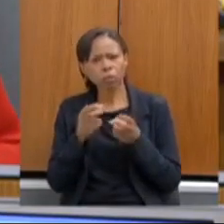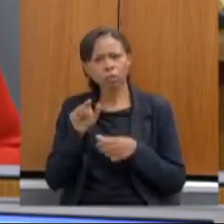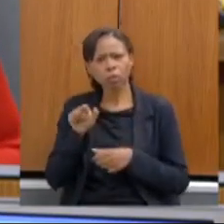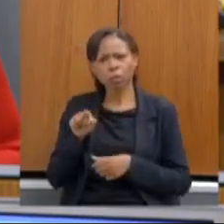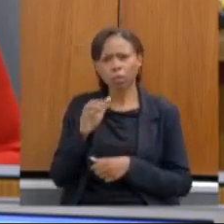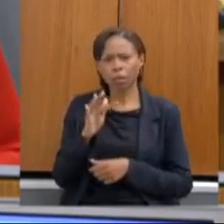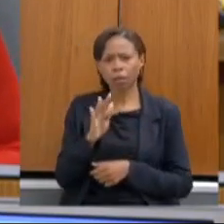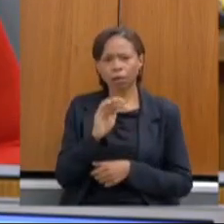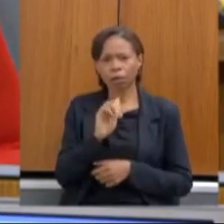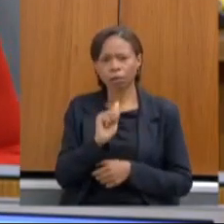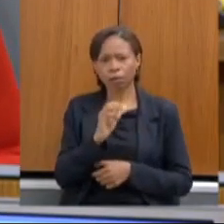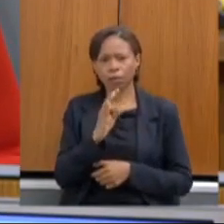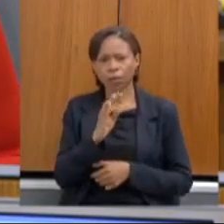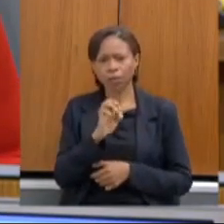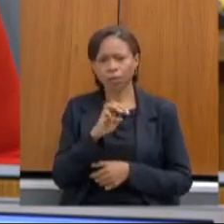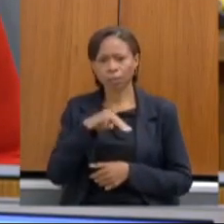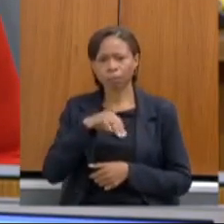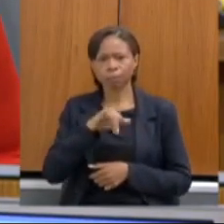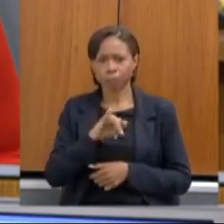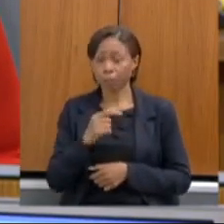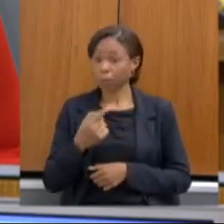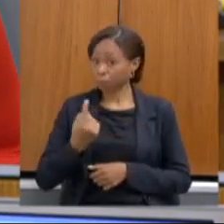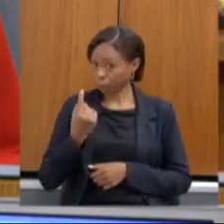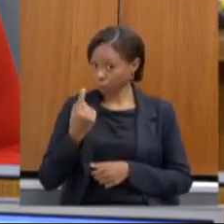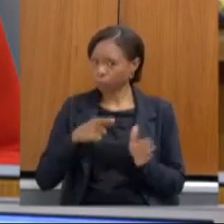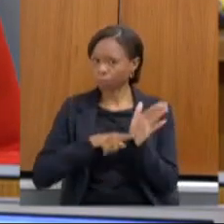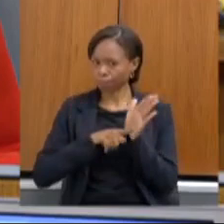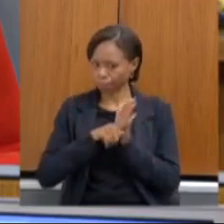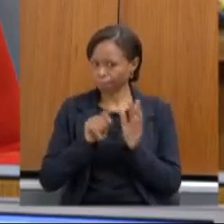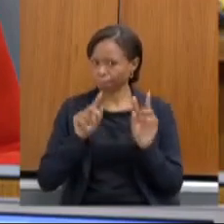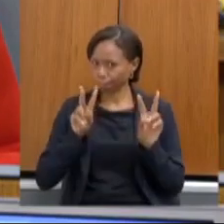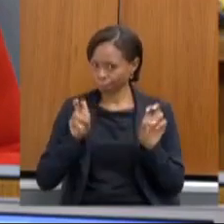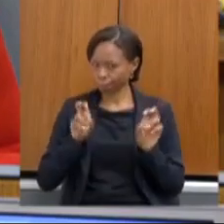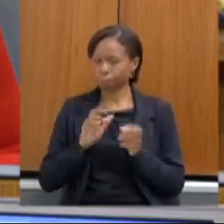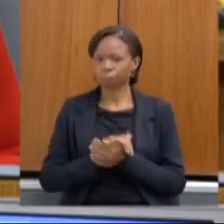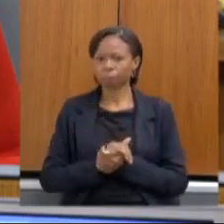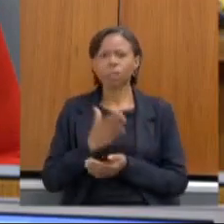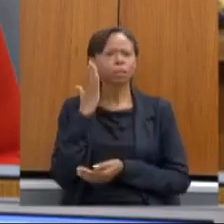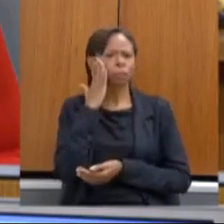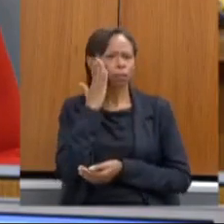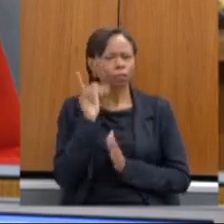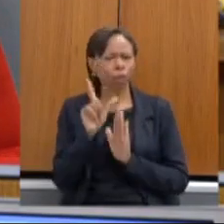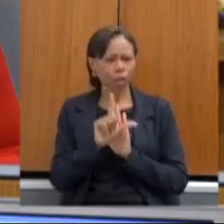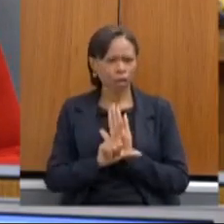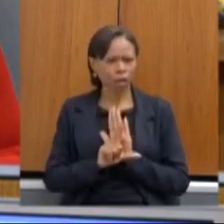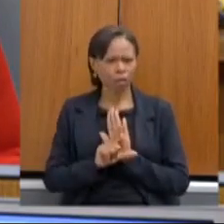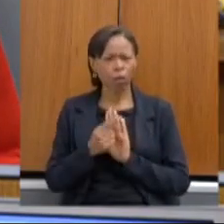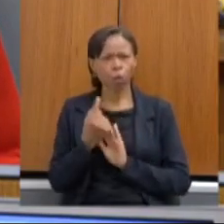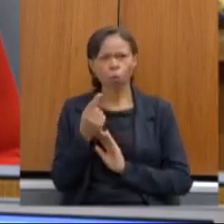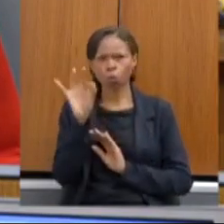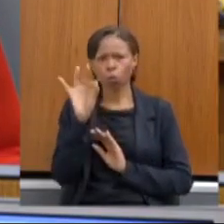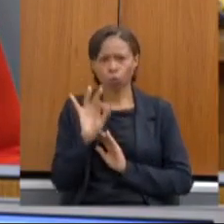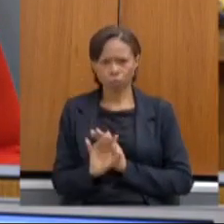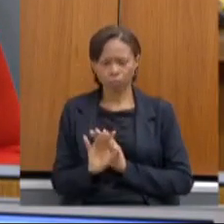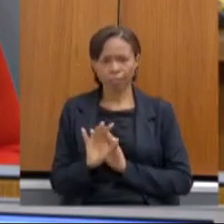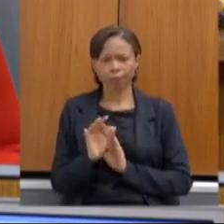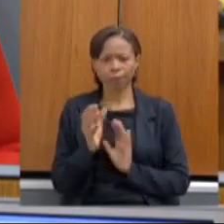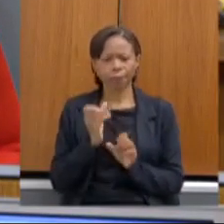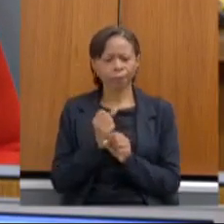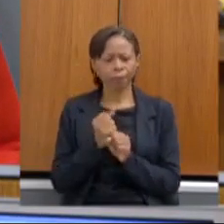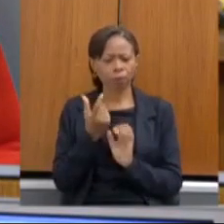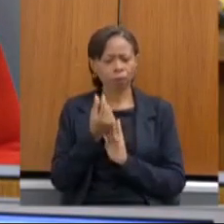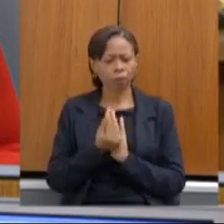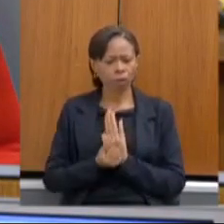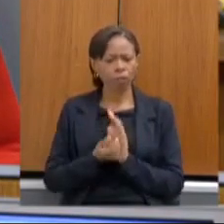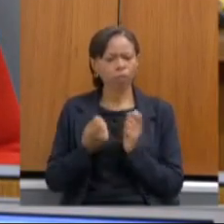fapemig e a minha primeira questão diz respeito a isso é nós sabemos que pela legislação por cento da receita corrente líquida